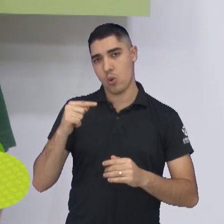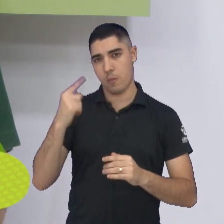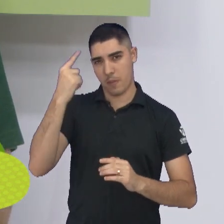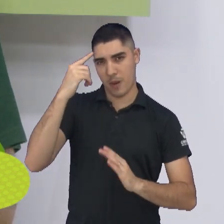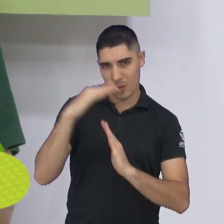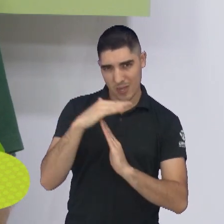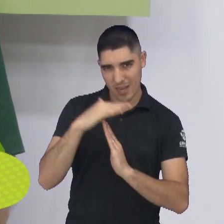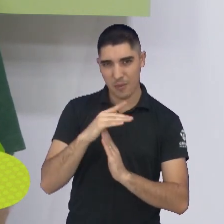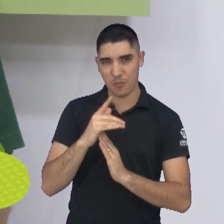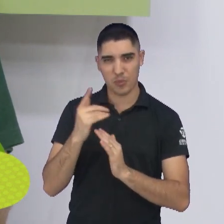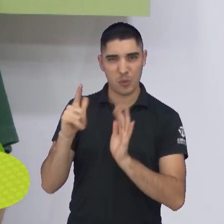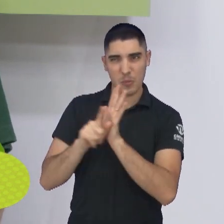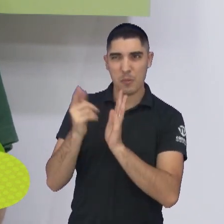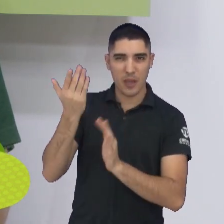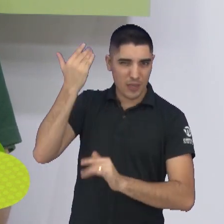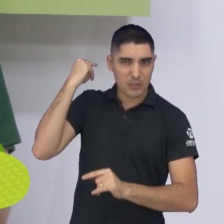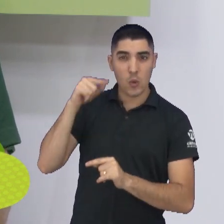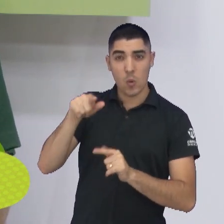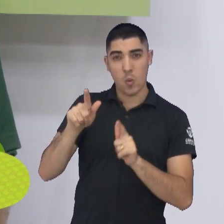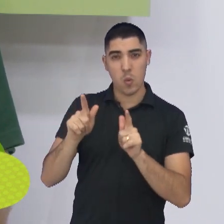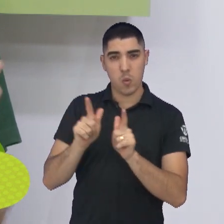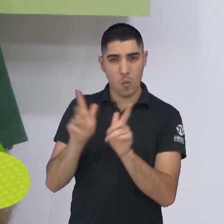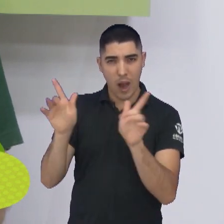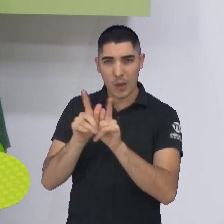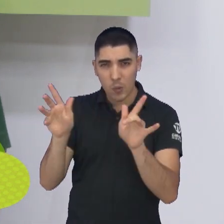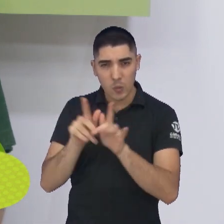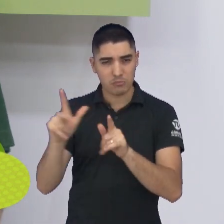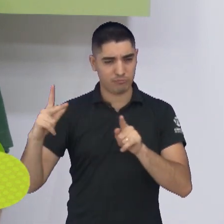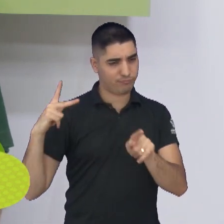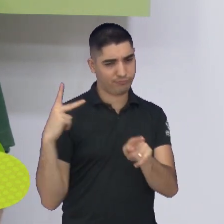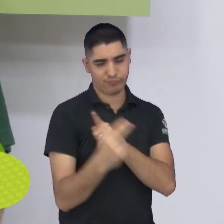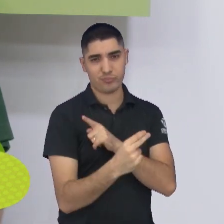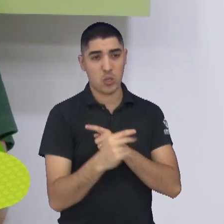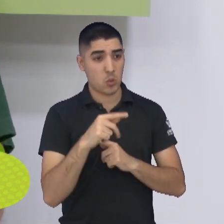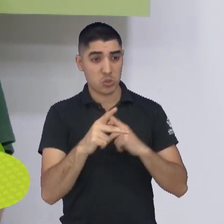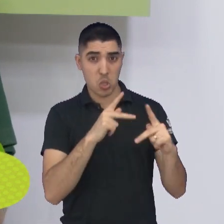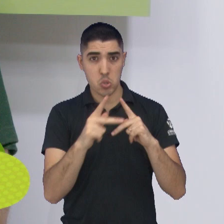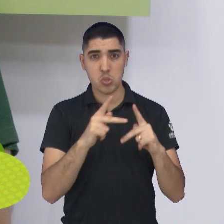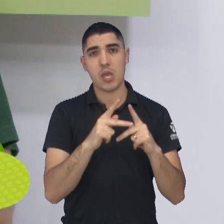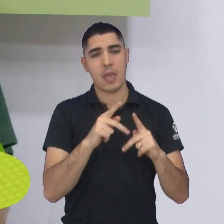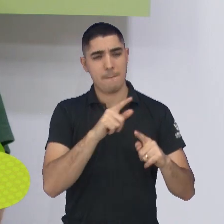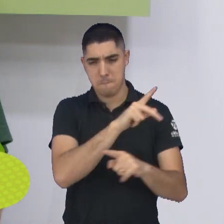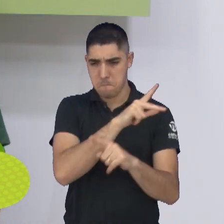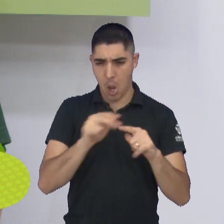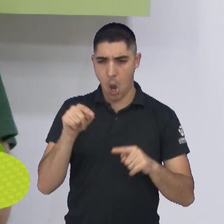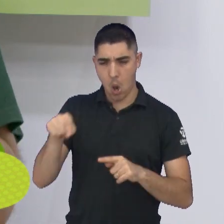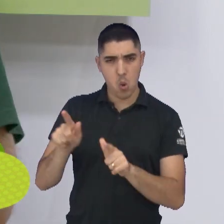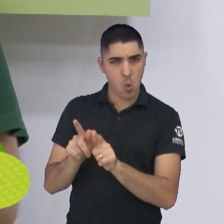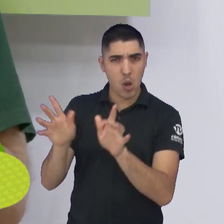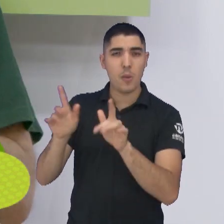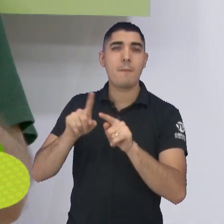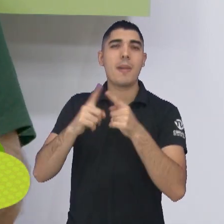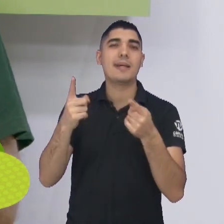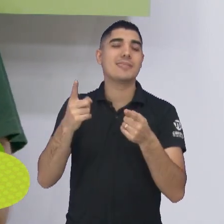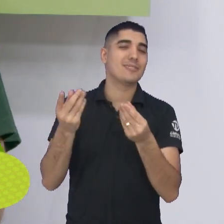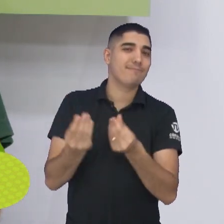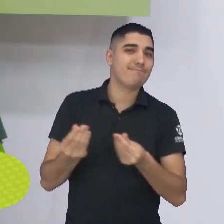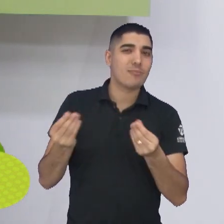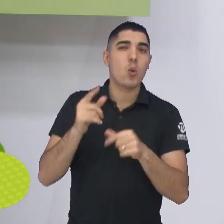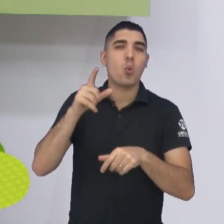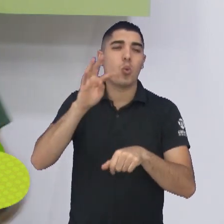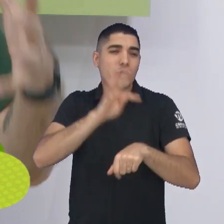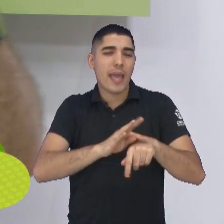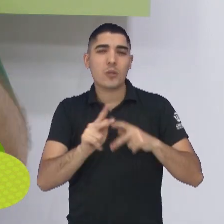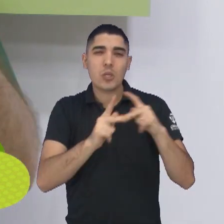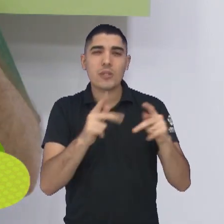pro Guarulhos, um passeio. O São José sofreu na mão do Guarulhos, mas é porque o Carlos Chuan que estava na seleção, tinha outros jogadores também na